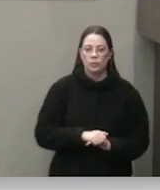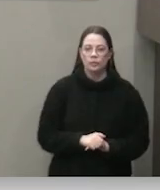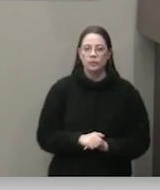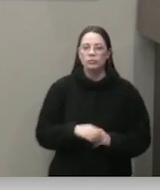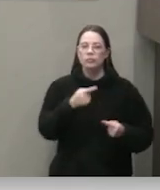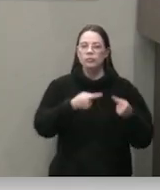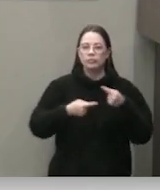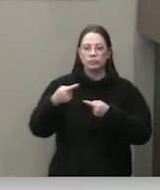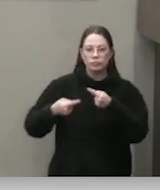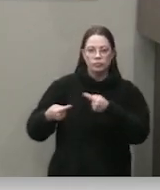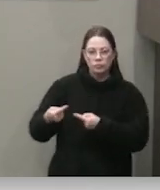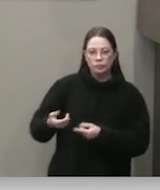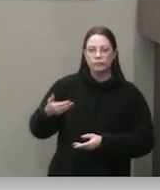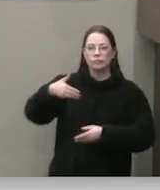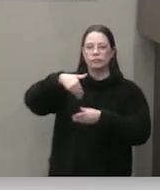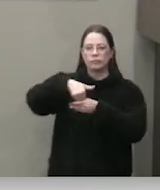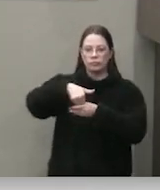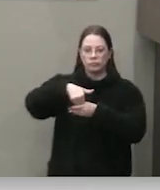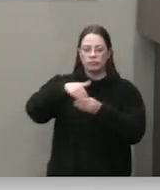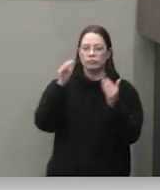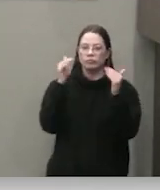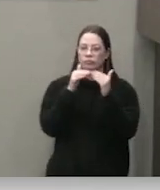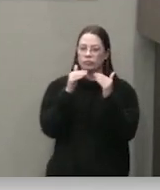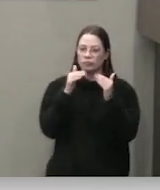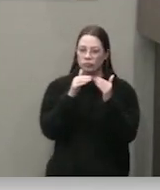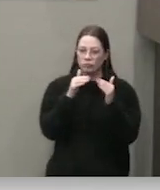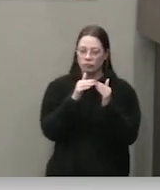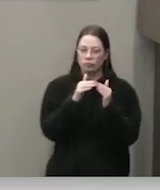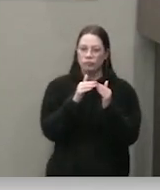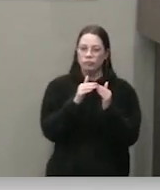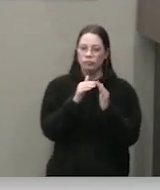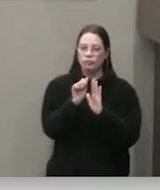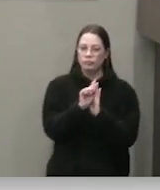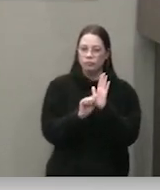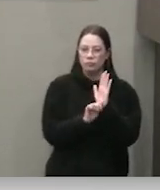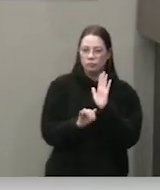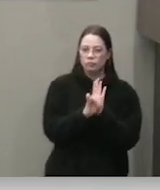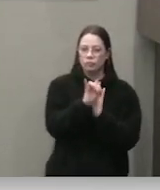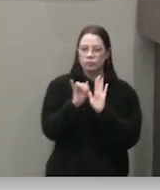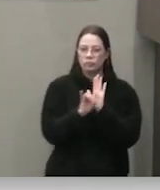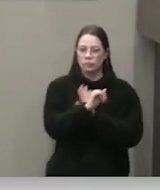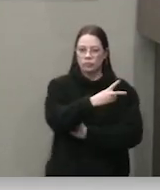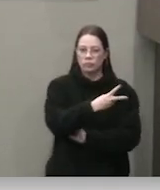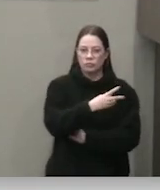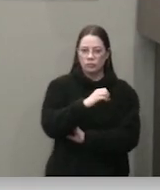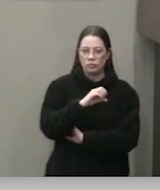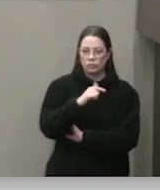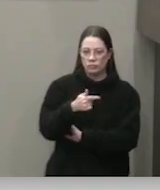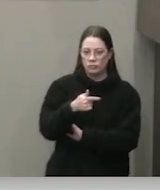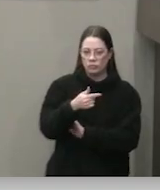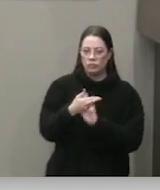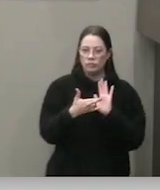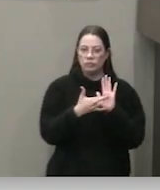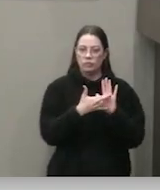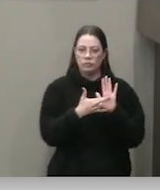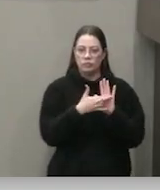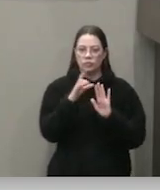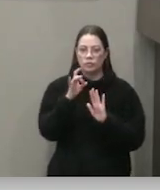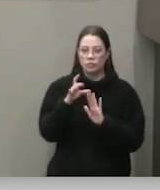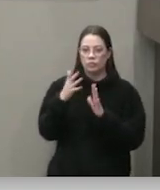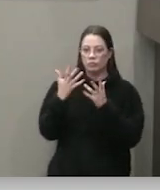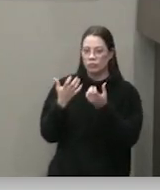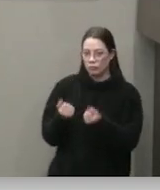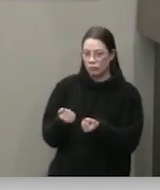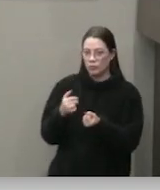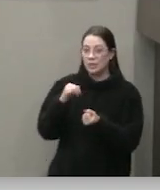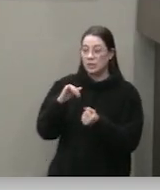Em discussão e votação. Conforme o inciso 1 do artigo 207 do Regimento Interno, o veto somente será rejeitado